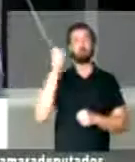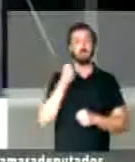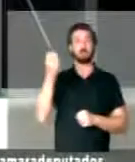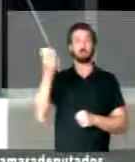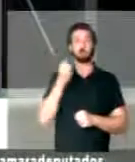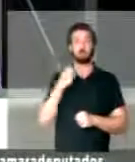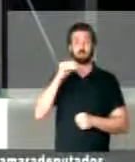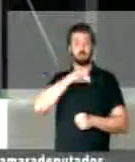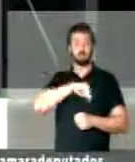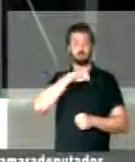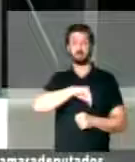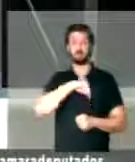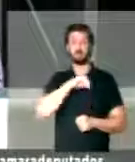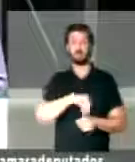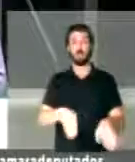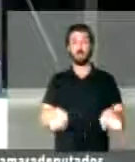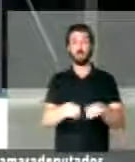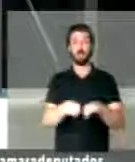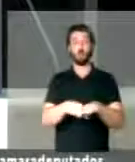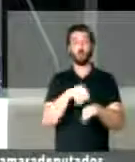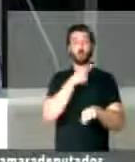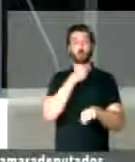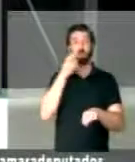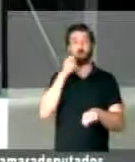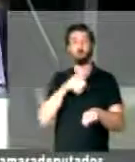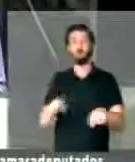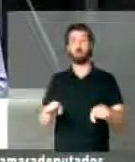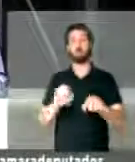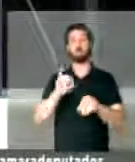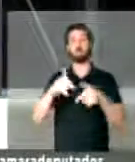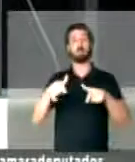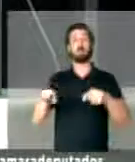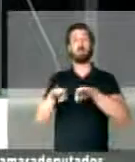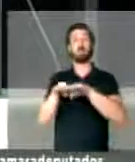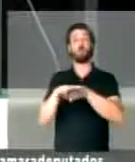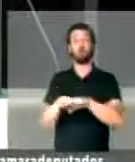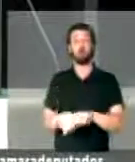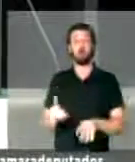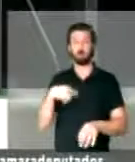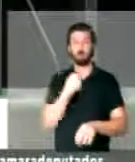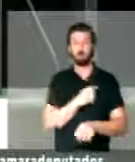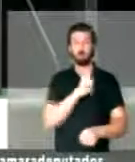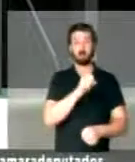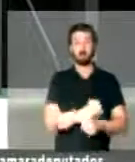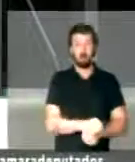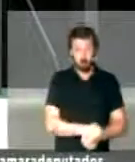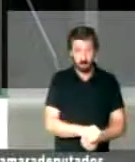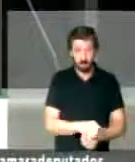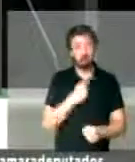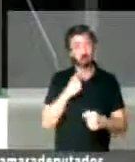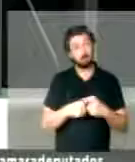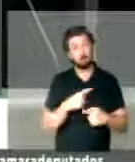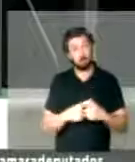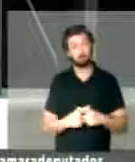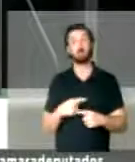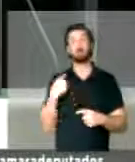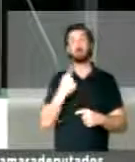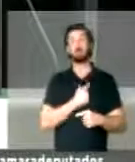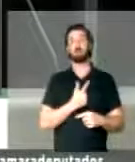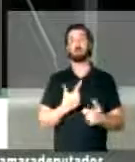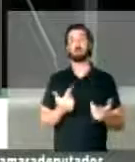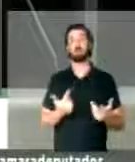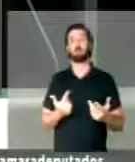recebendo salários iguais para trabalho iguais. Nós estamos parando porque nós